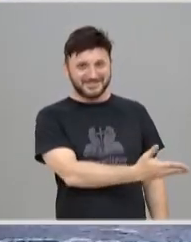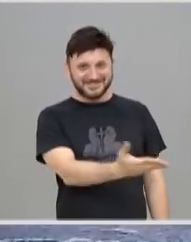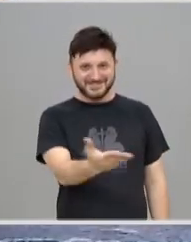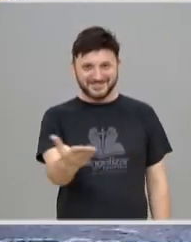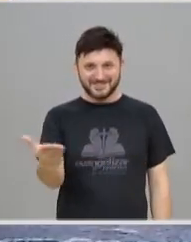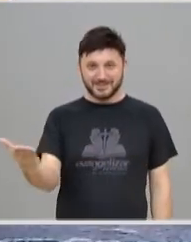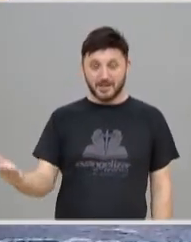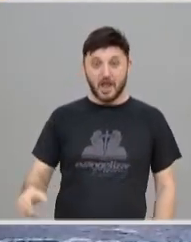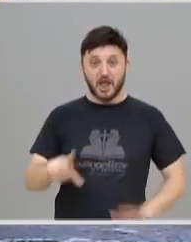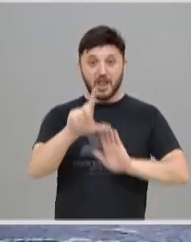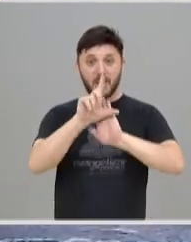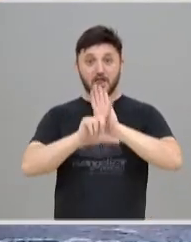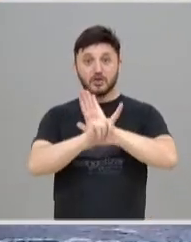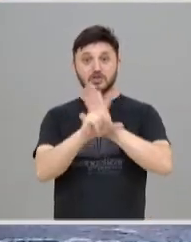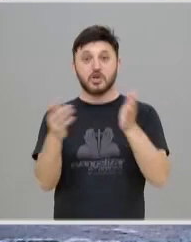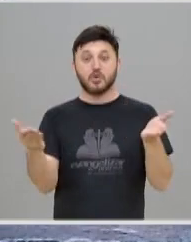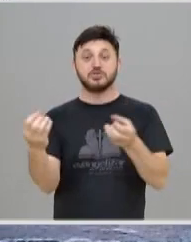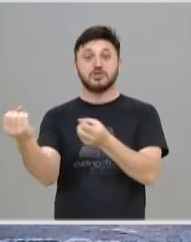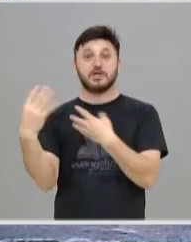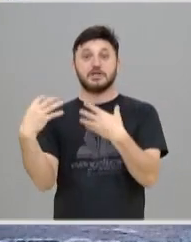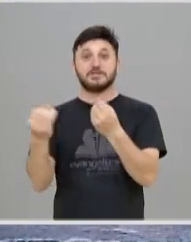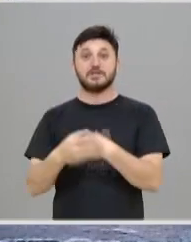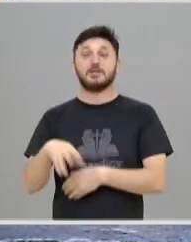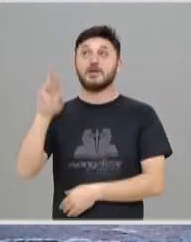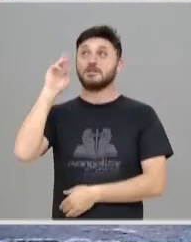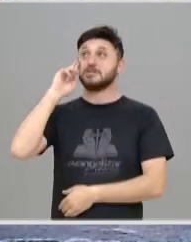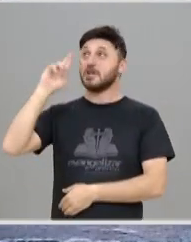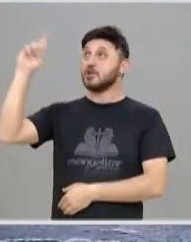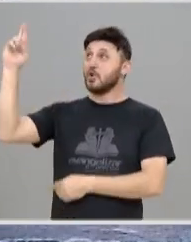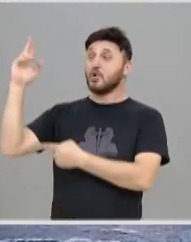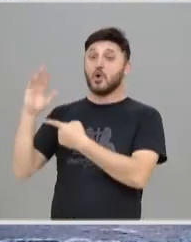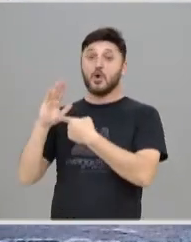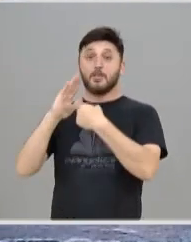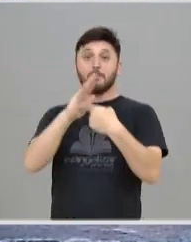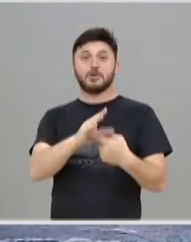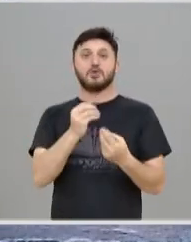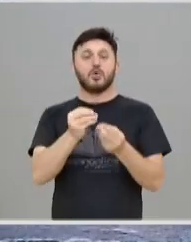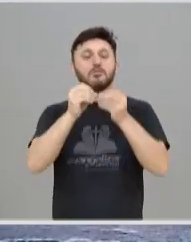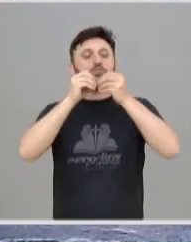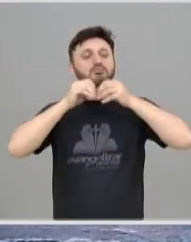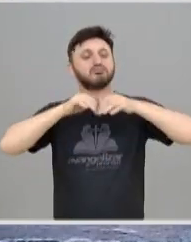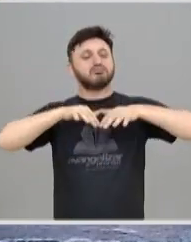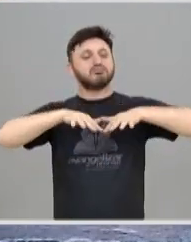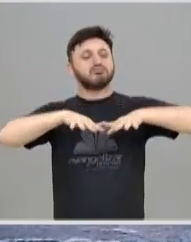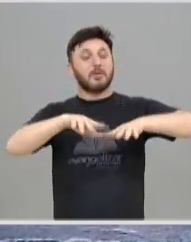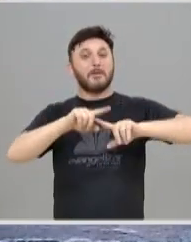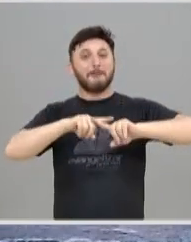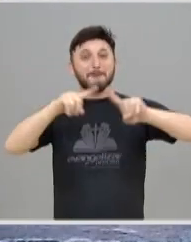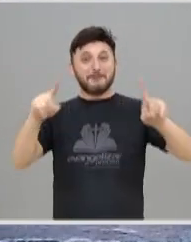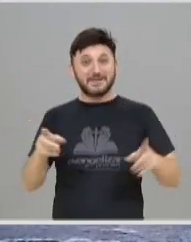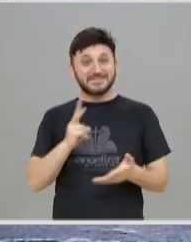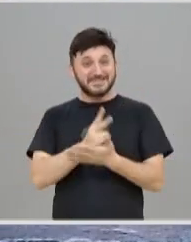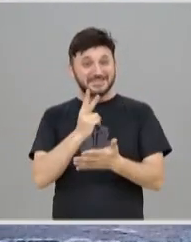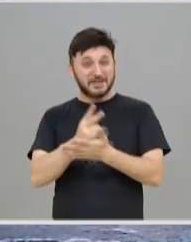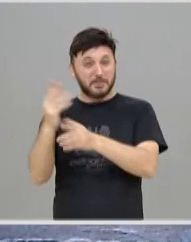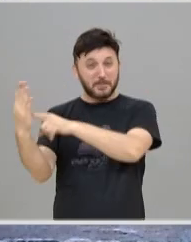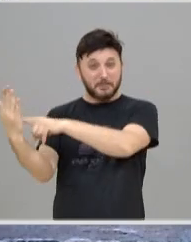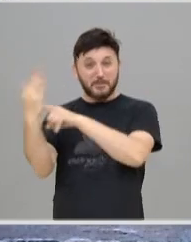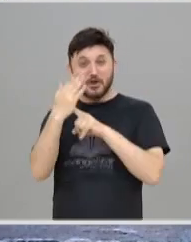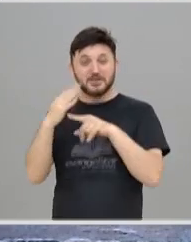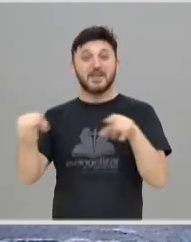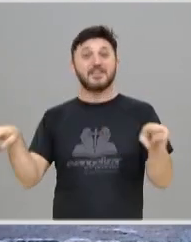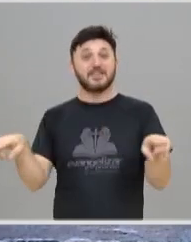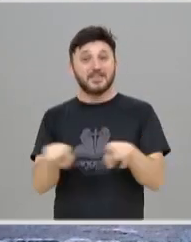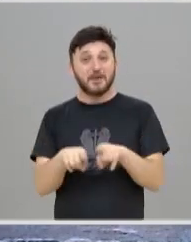irmãs, a liturgia nos ensina que o Senhor se revela na brisa mansa, mas não deixa de se manifestar